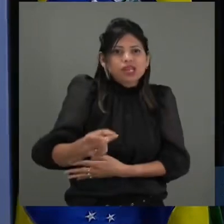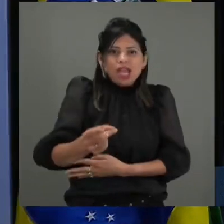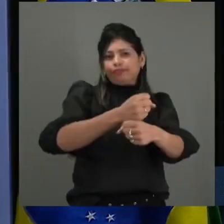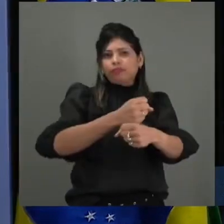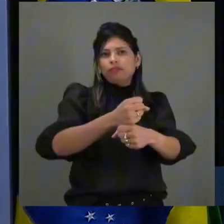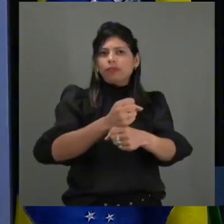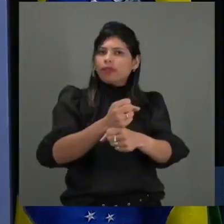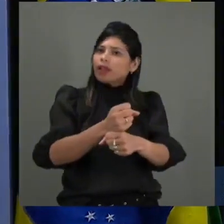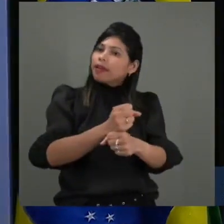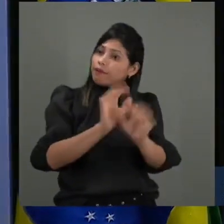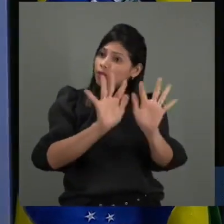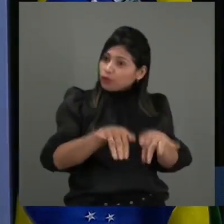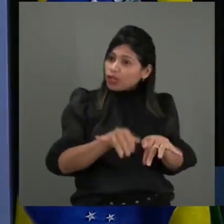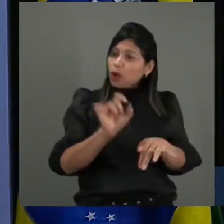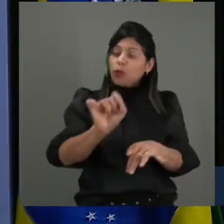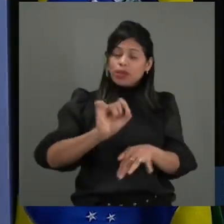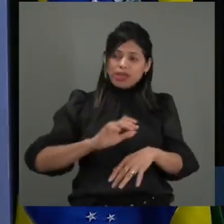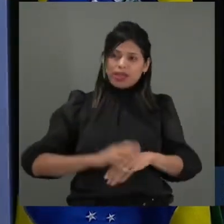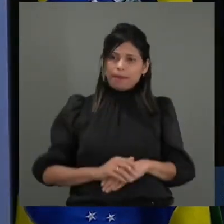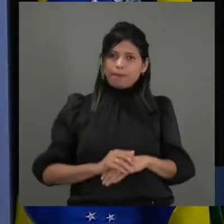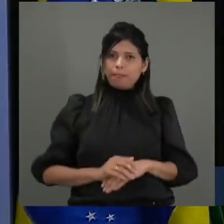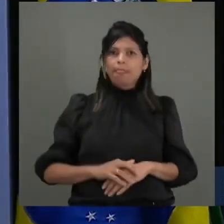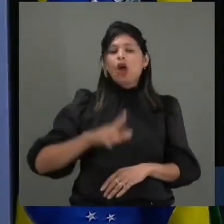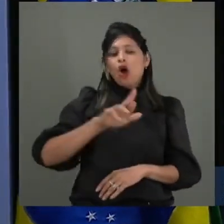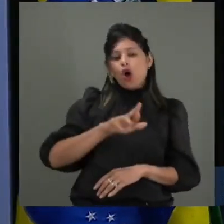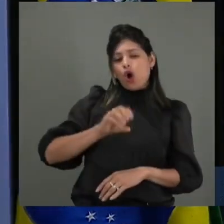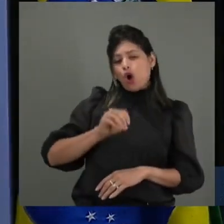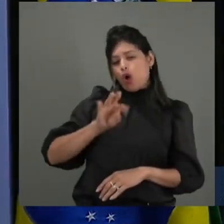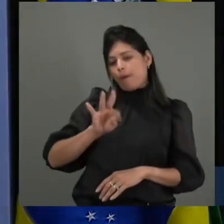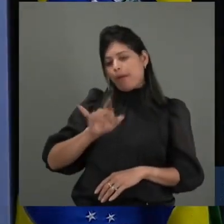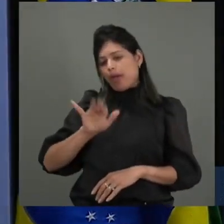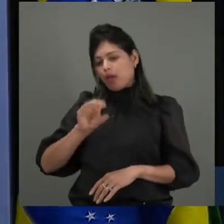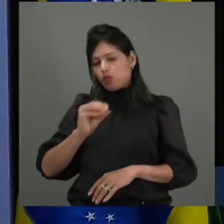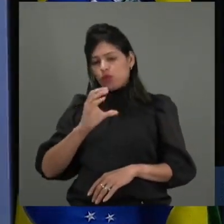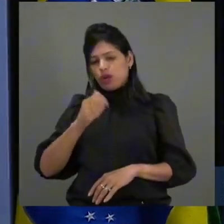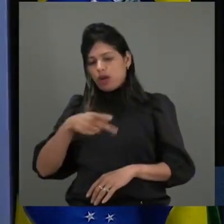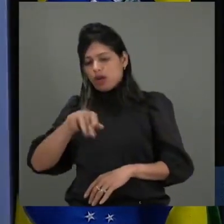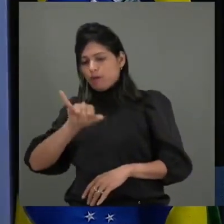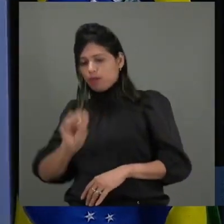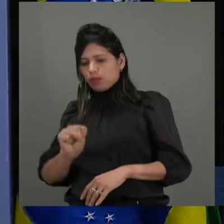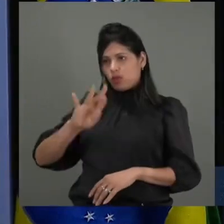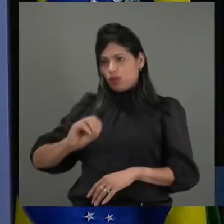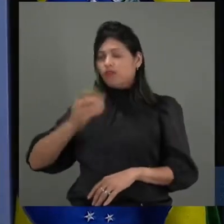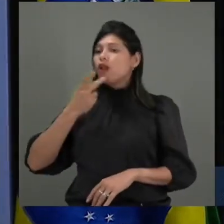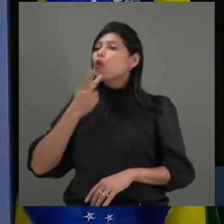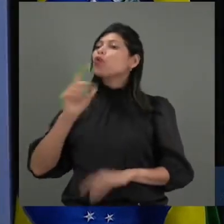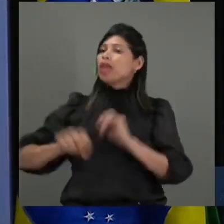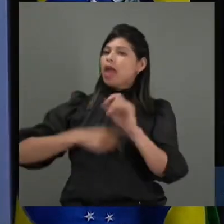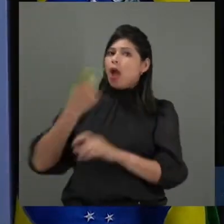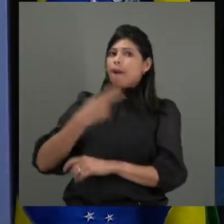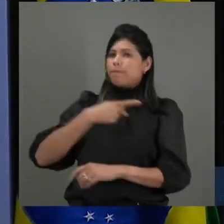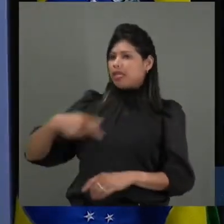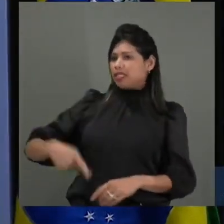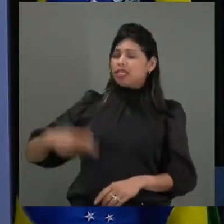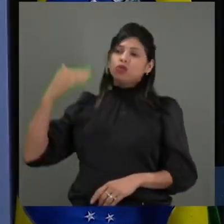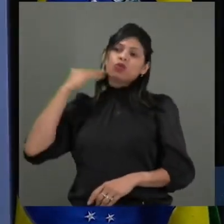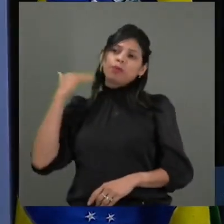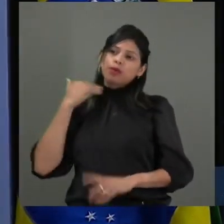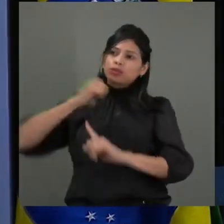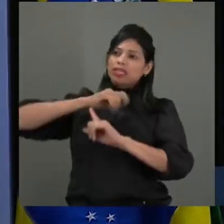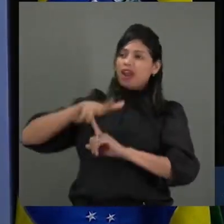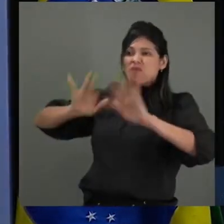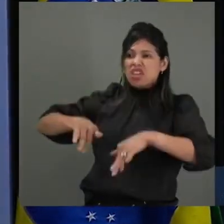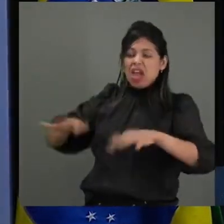vem, quando Roberto Campos Neto estiver na iminência de deixar a presidência do Banco Central, vai ser o fim de tudo, o